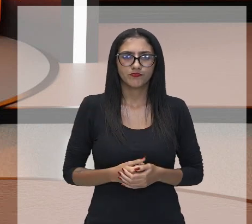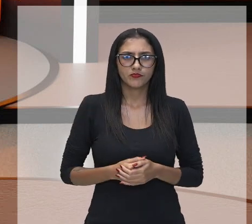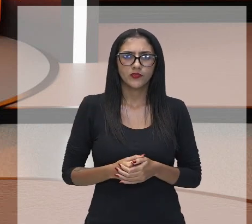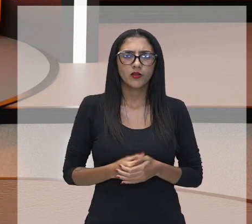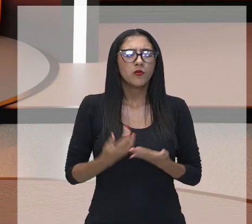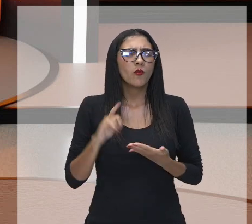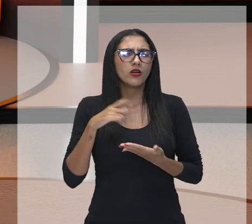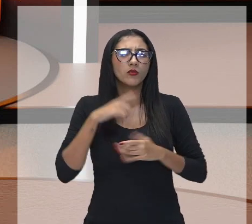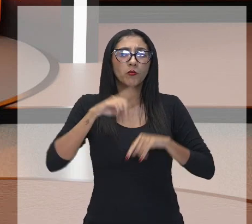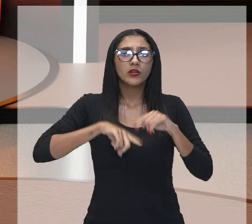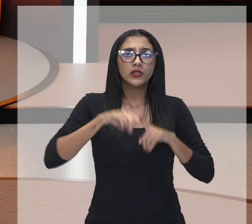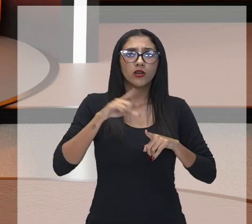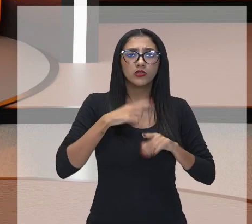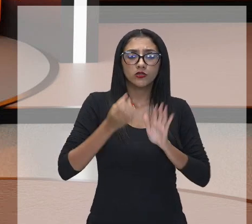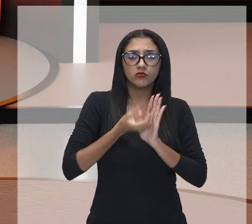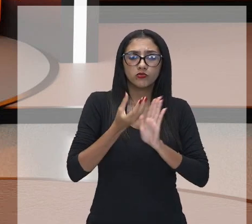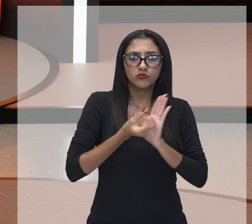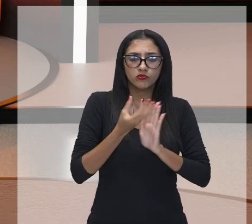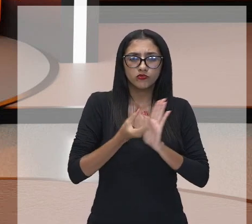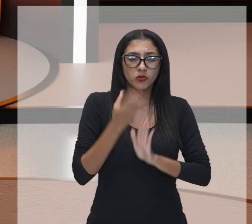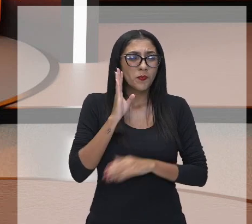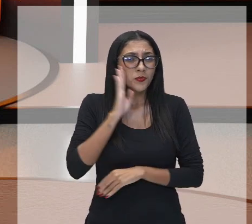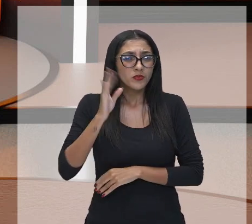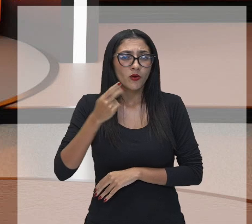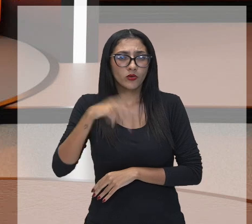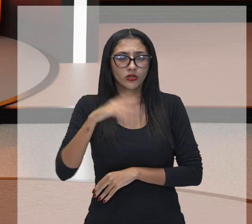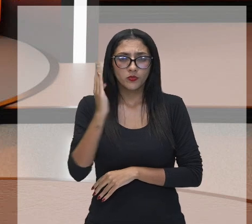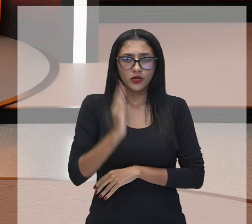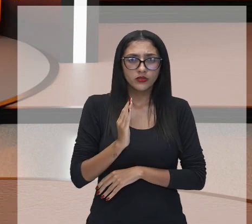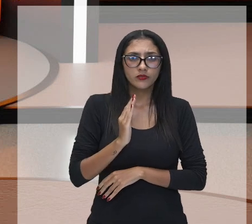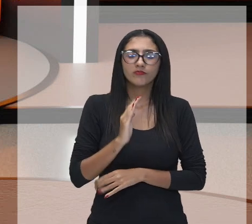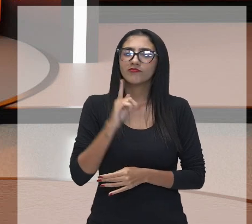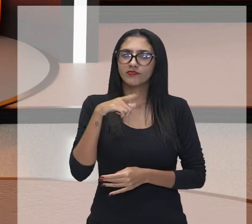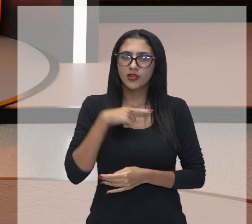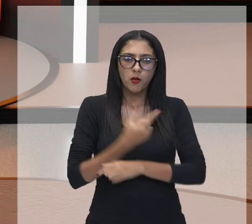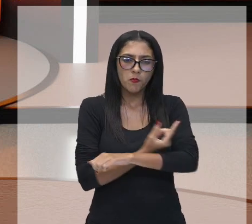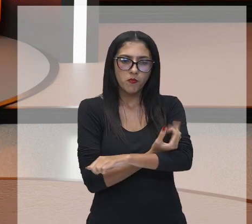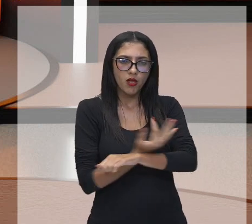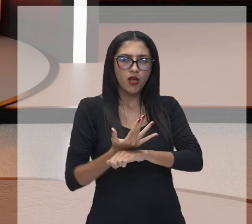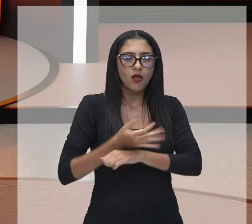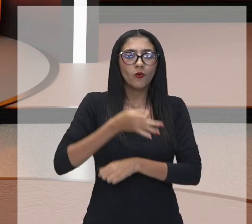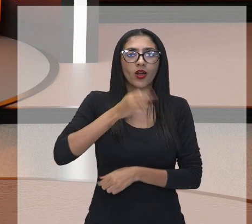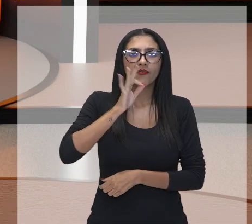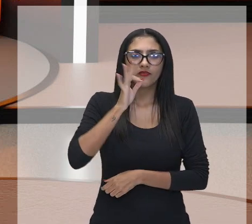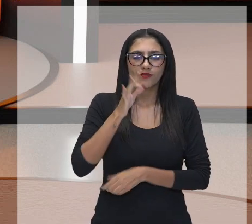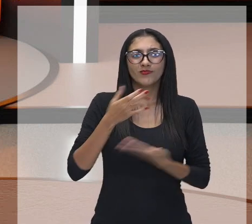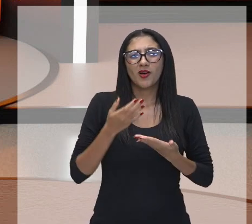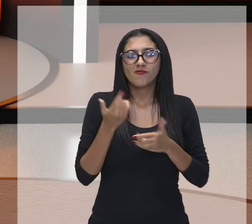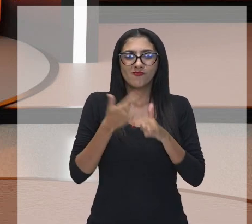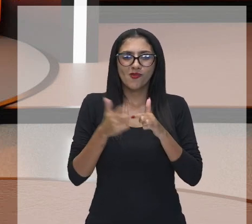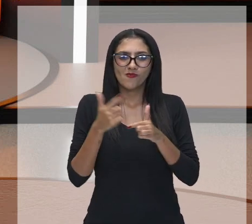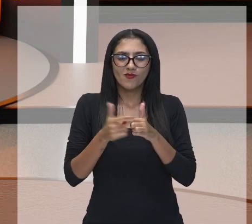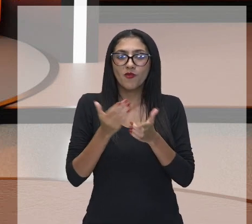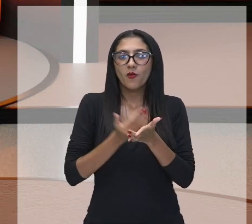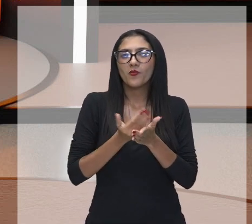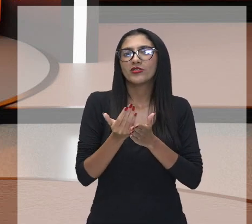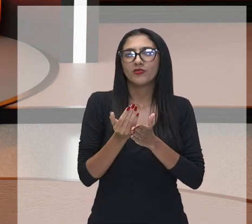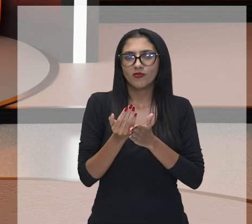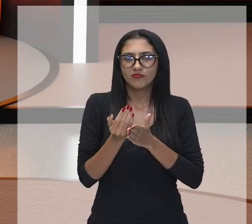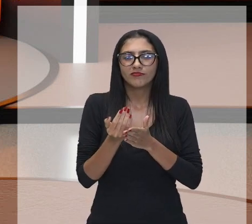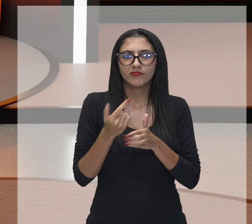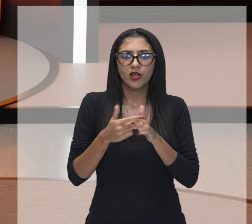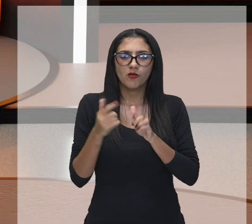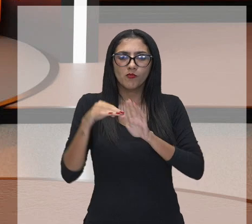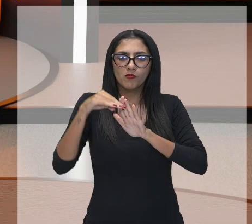grande quantidade neste momento? Era o café. Então, a produção cafeira começou a entrar em declínio. E olha só, como